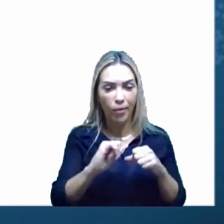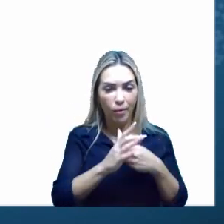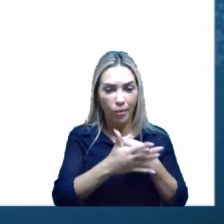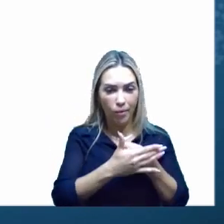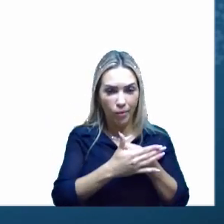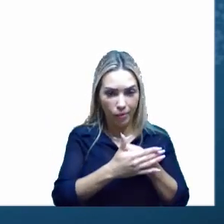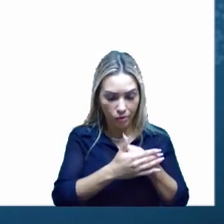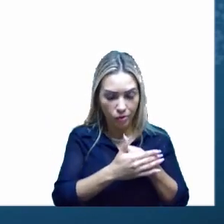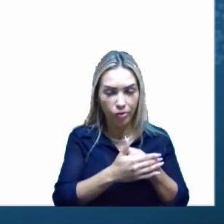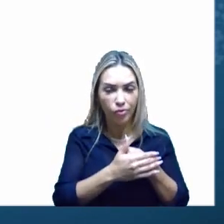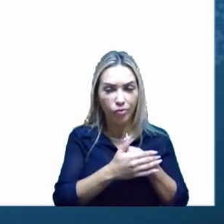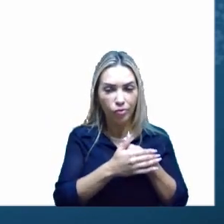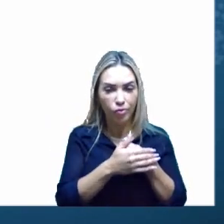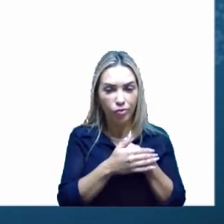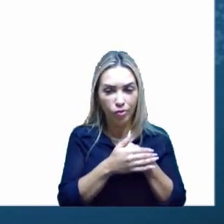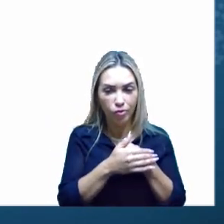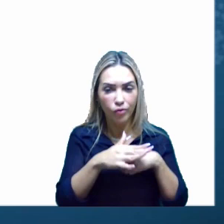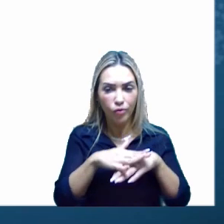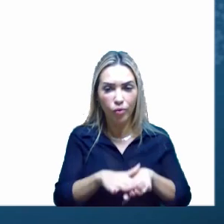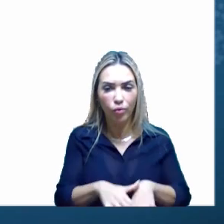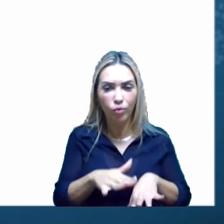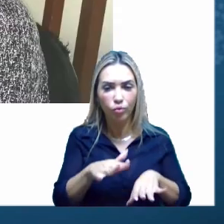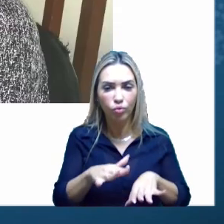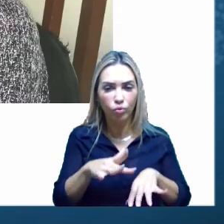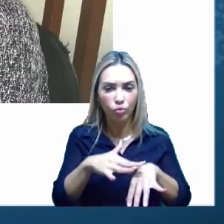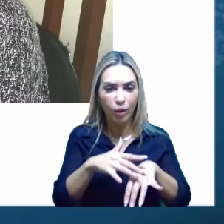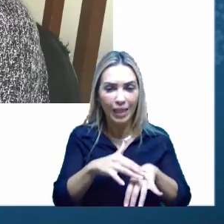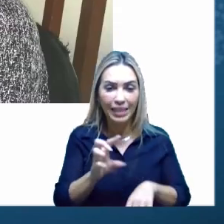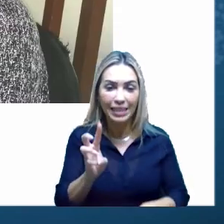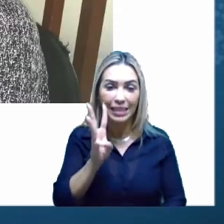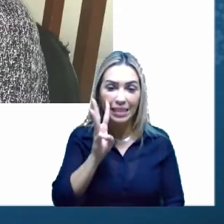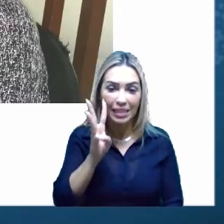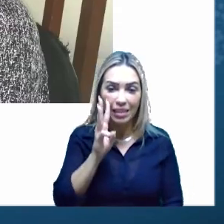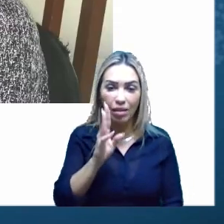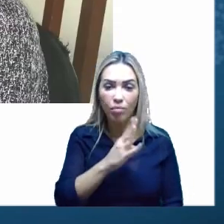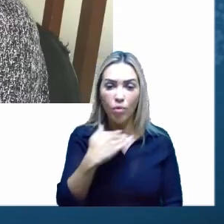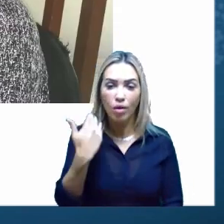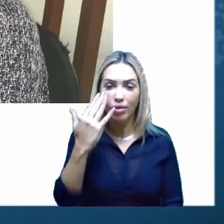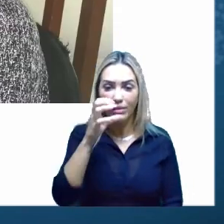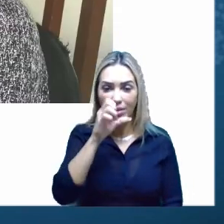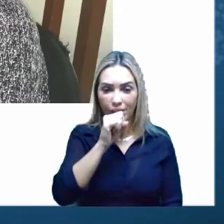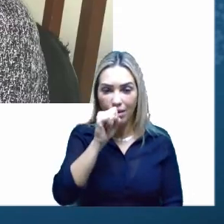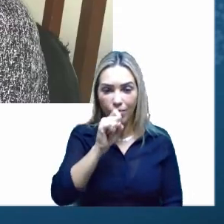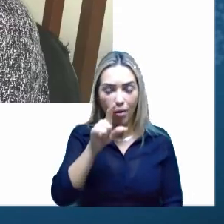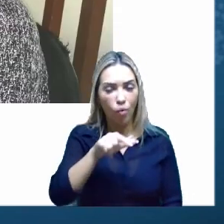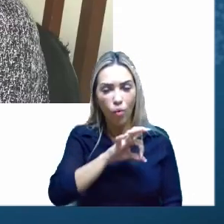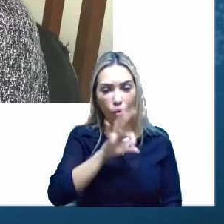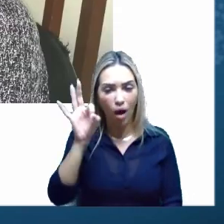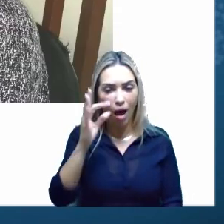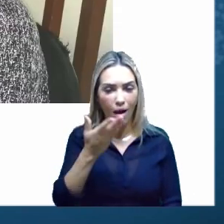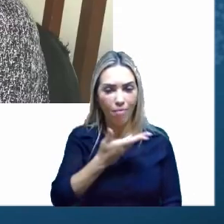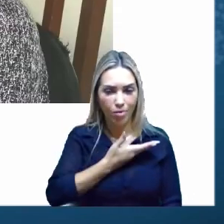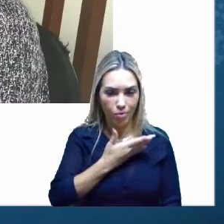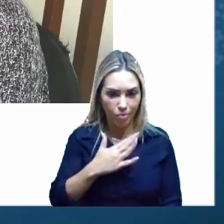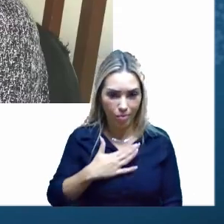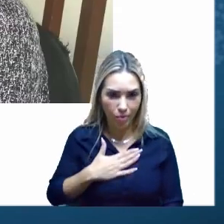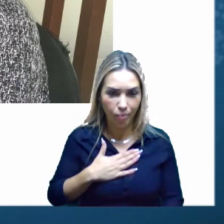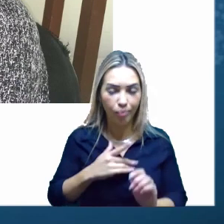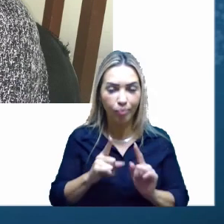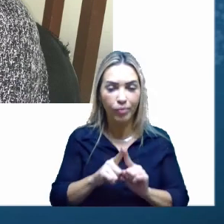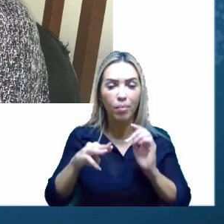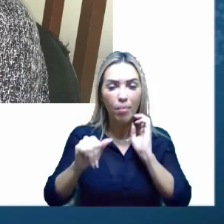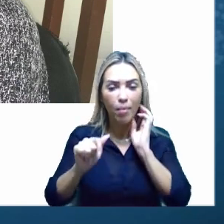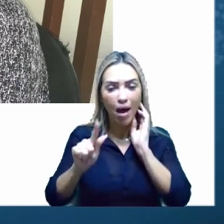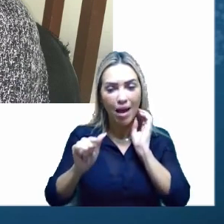ele ficou doente na terça e faleceu no sábado, era um ótimo amigo meu, e Magda Mawale,